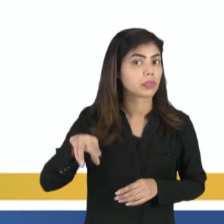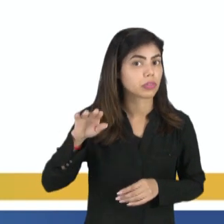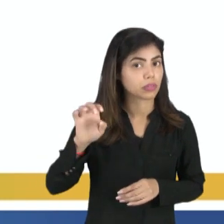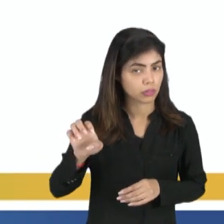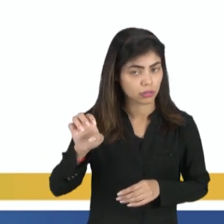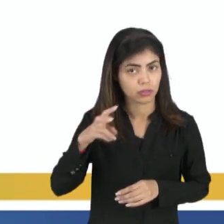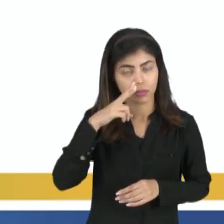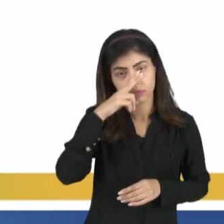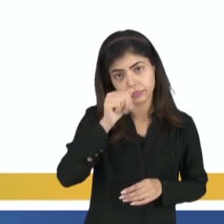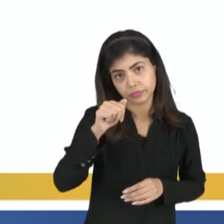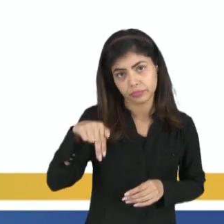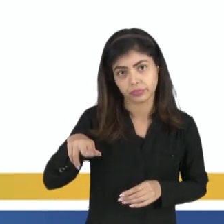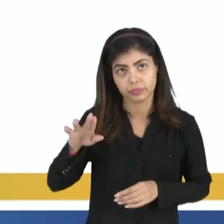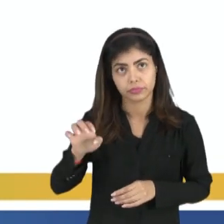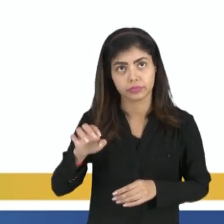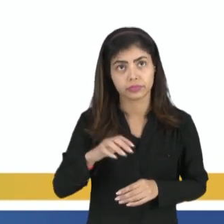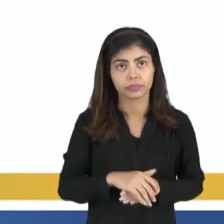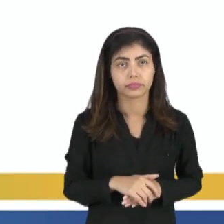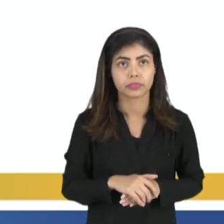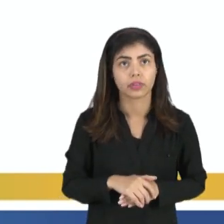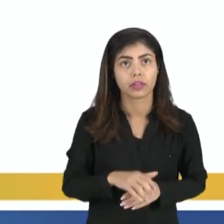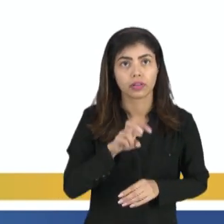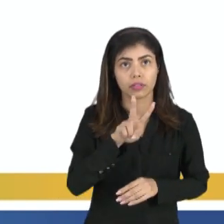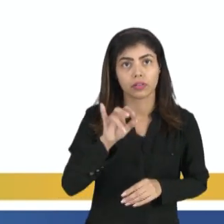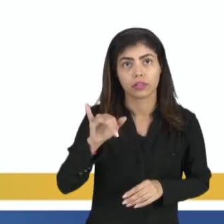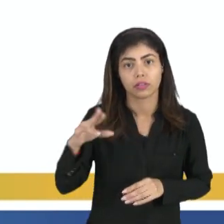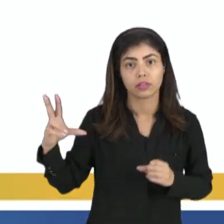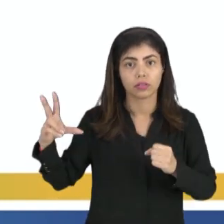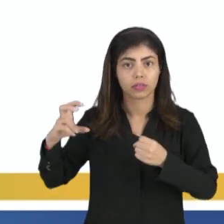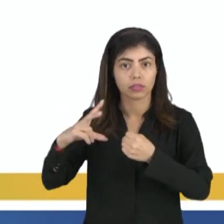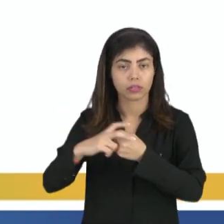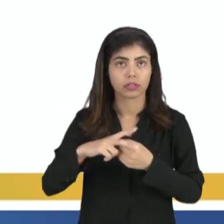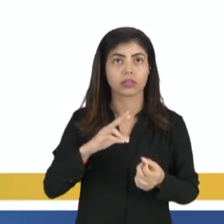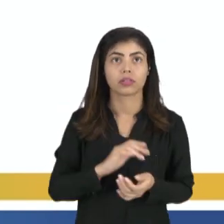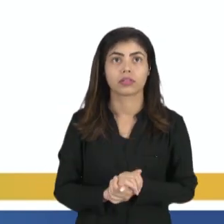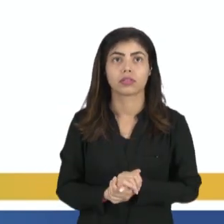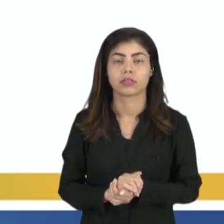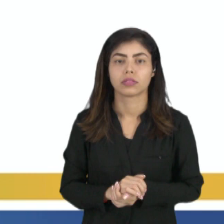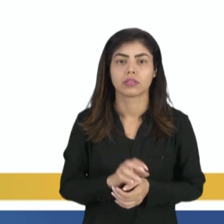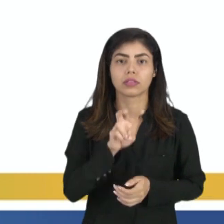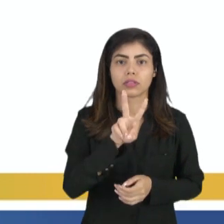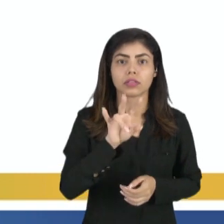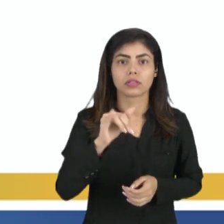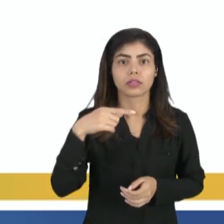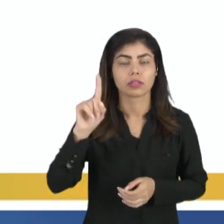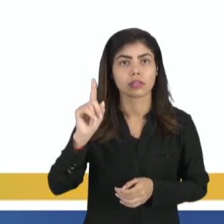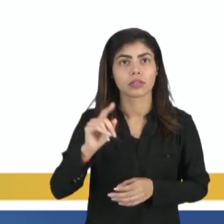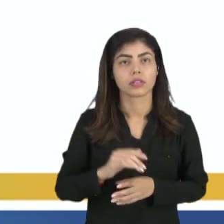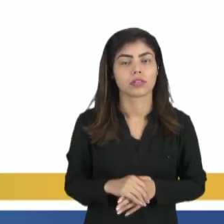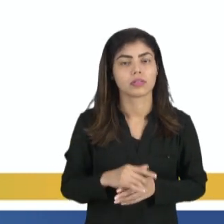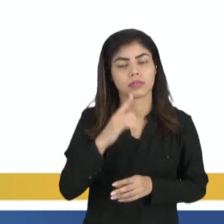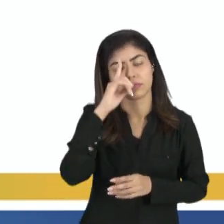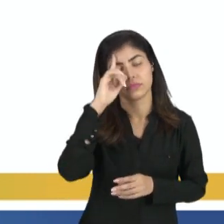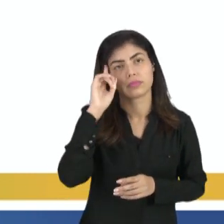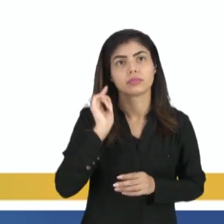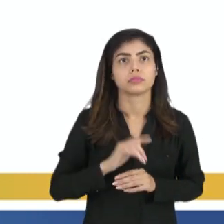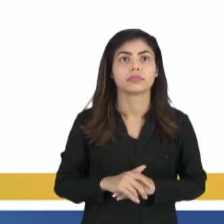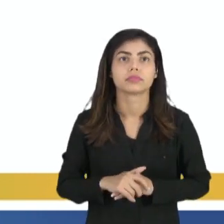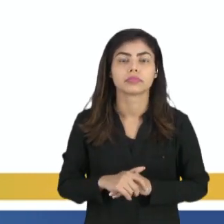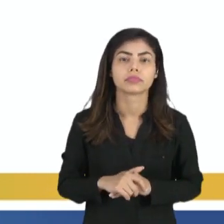a sílaba forte é a penúltima vírus a seta e a sílaba tônica